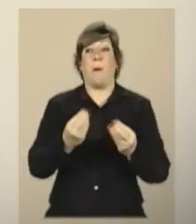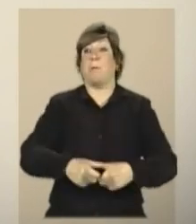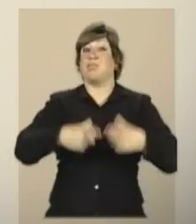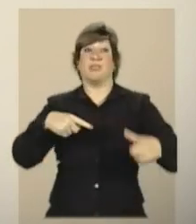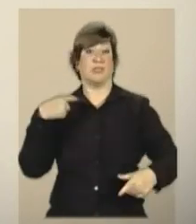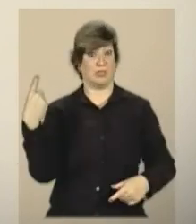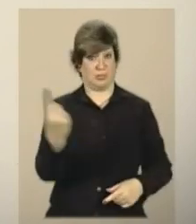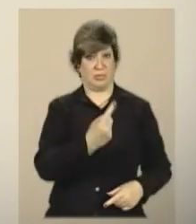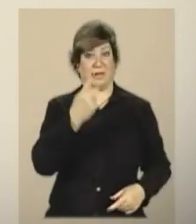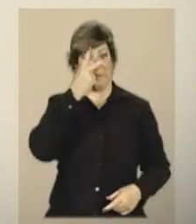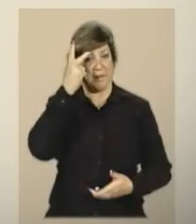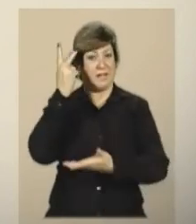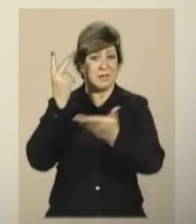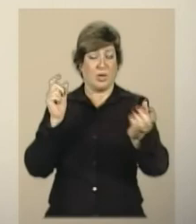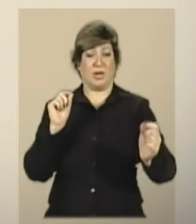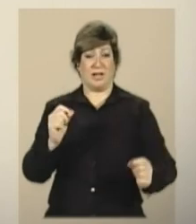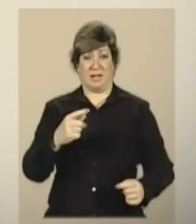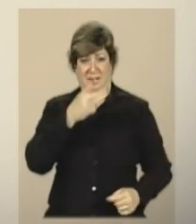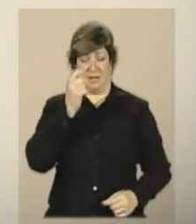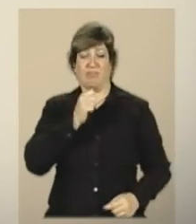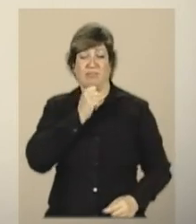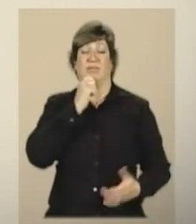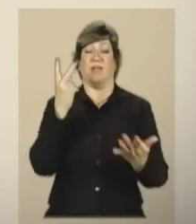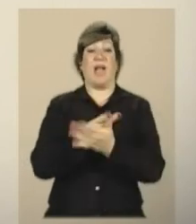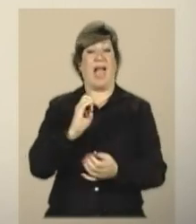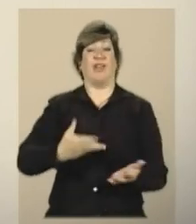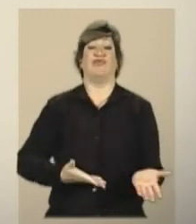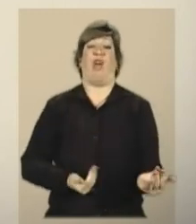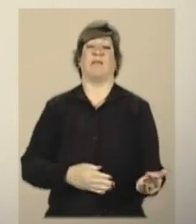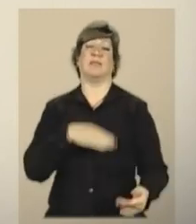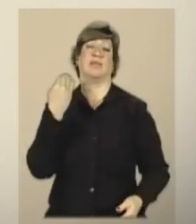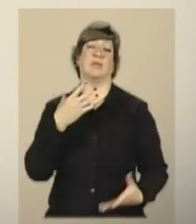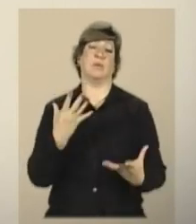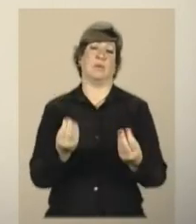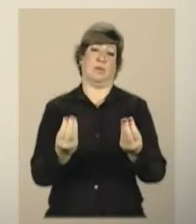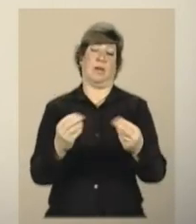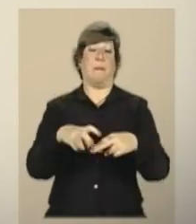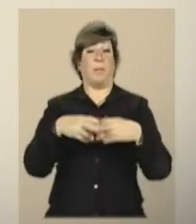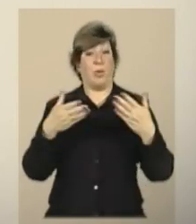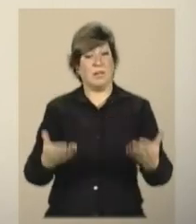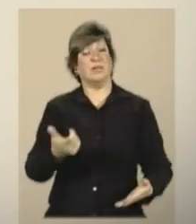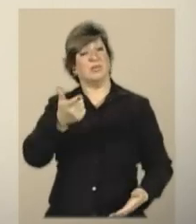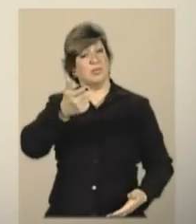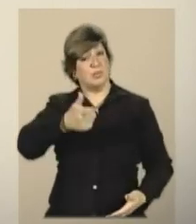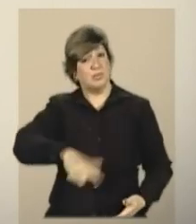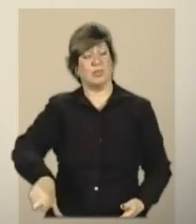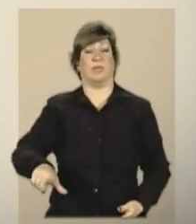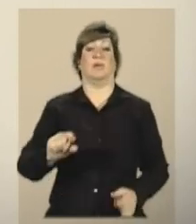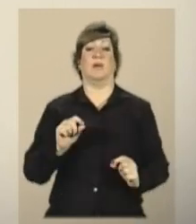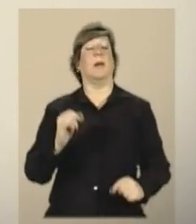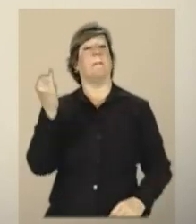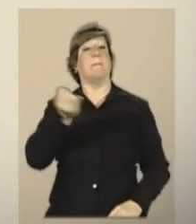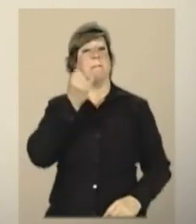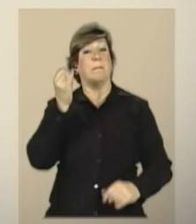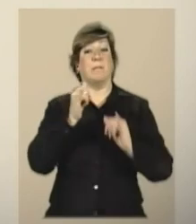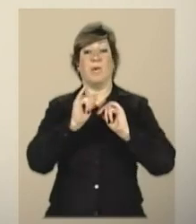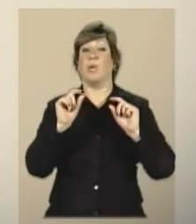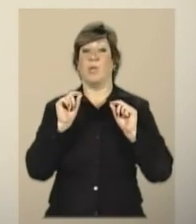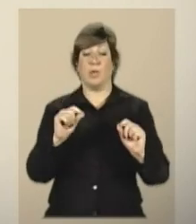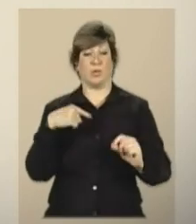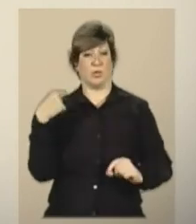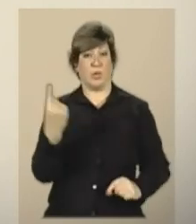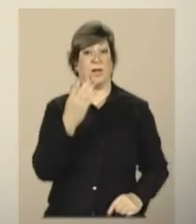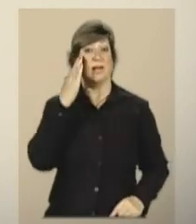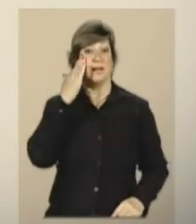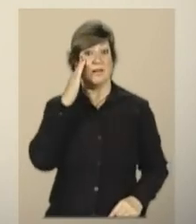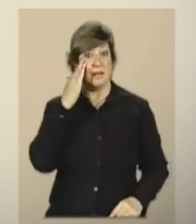dessas pessoas dessas vítimas são jovens por isso mais uma vez é importante